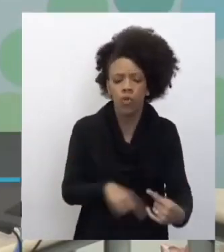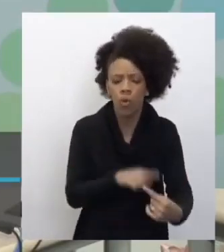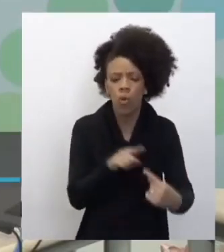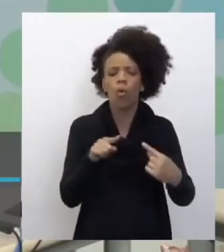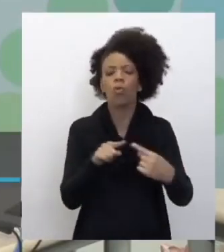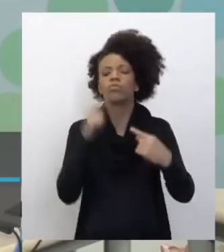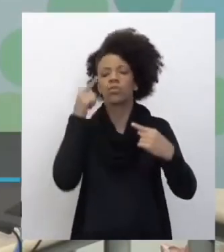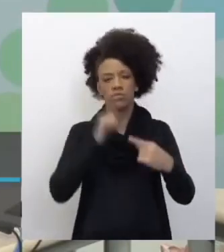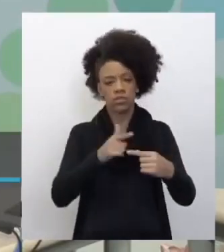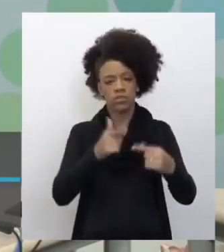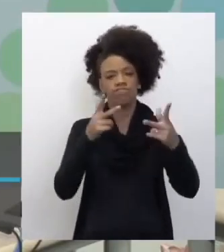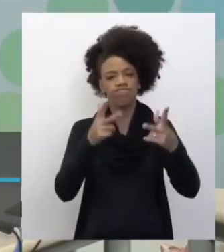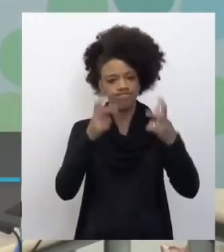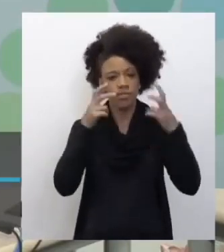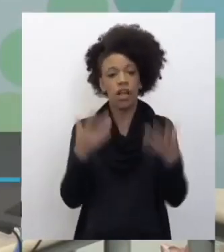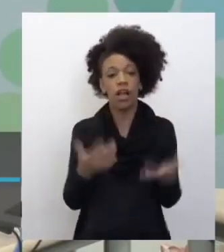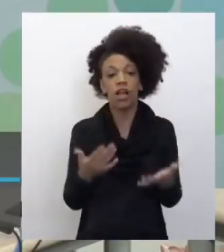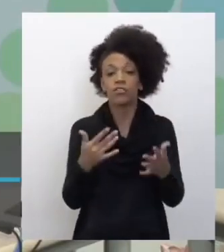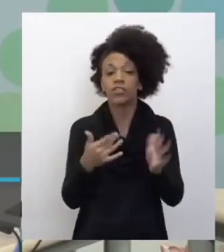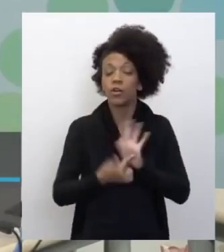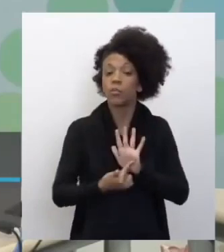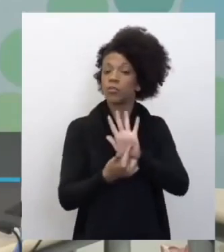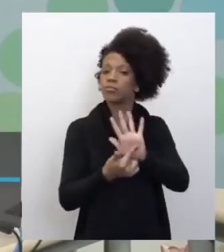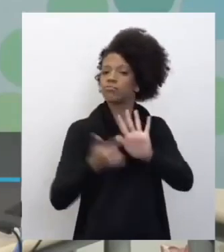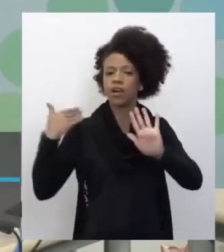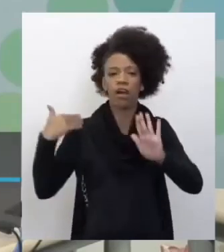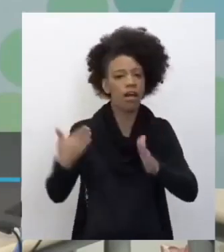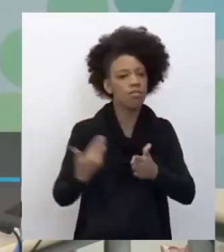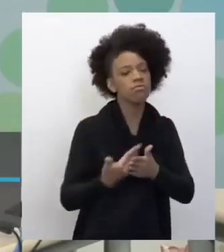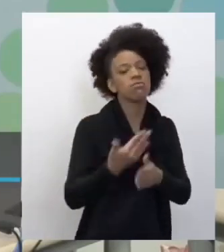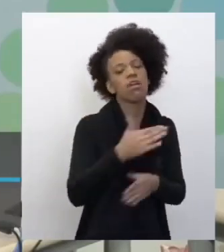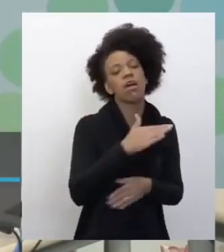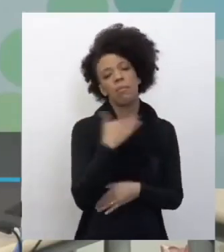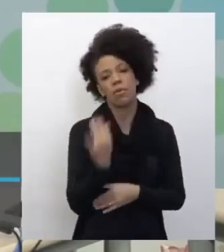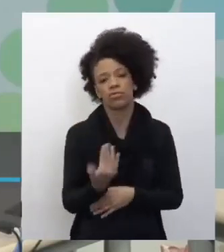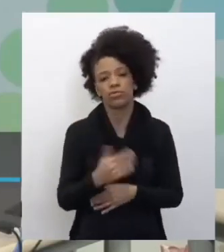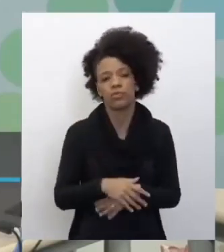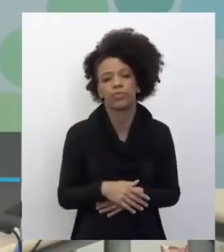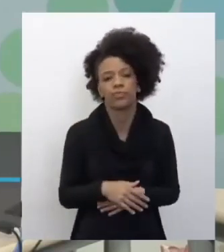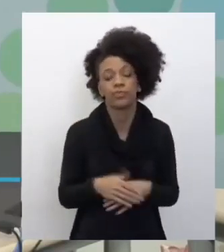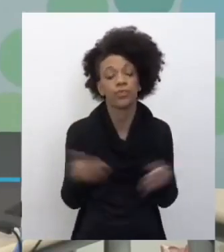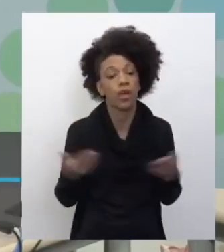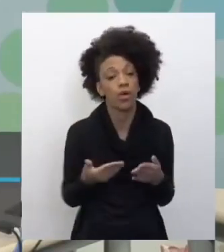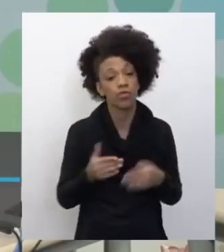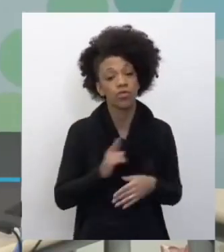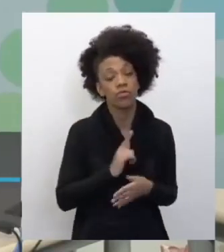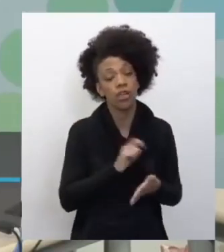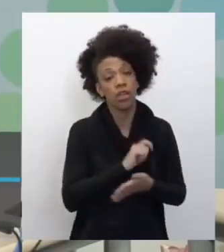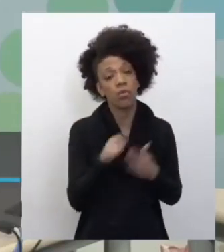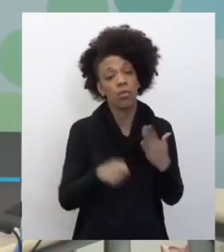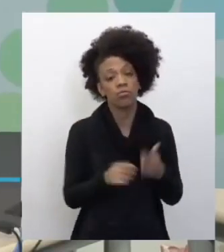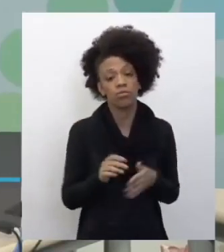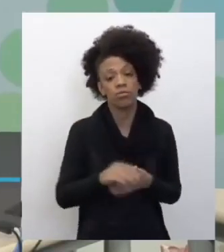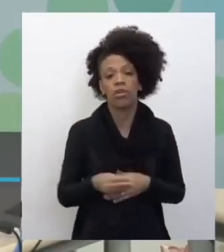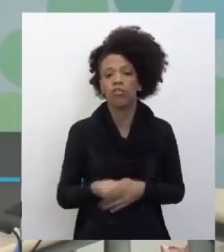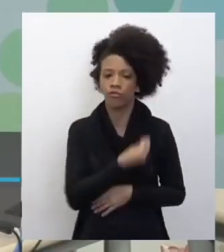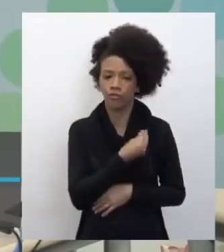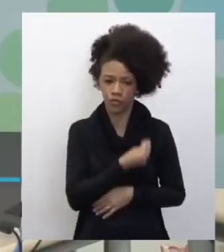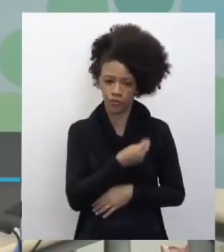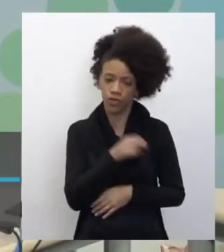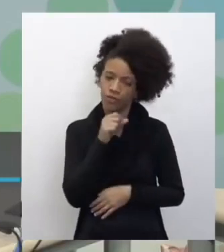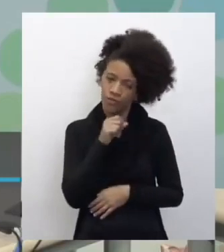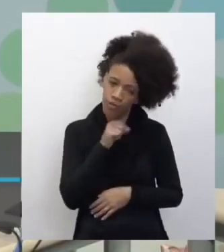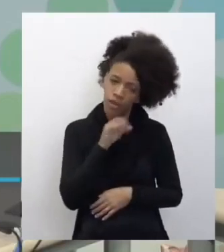vai representar esse personagem até o final da sua vida, tá? Hoje nós temos aí um grande ator, ainda vivo, já está muito